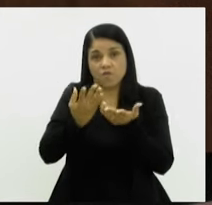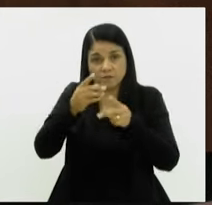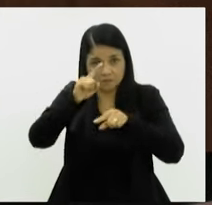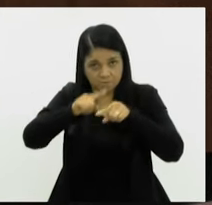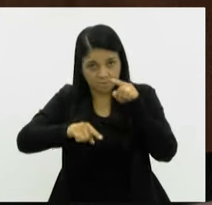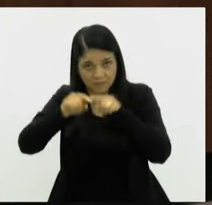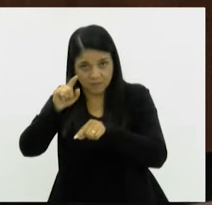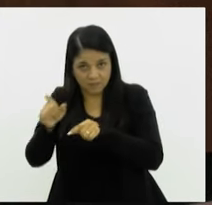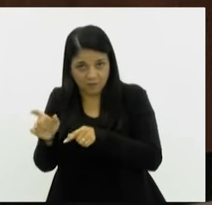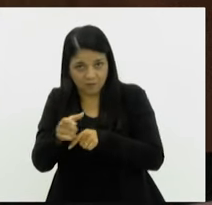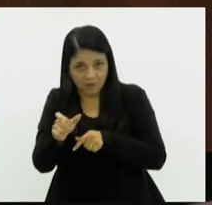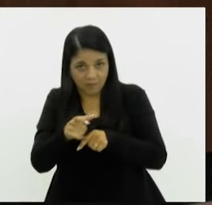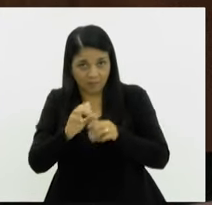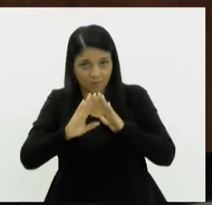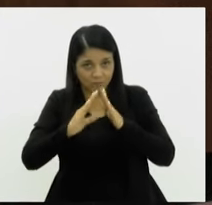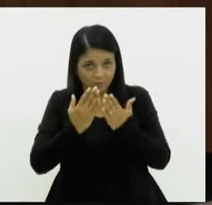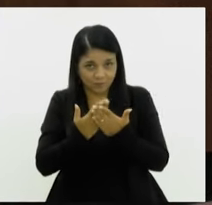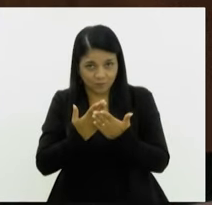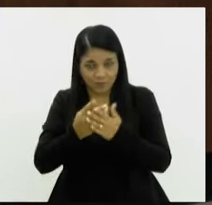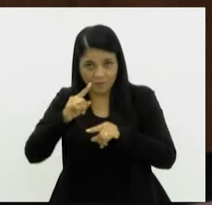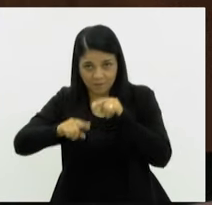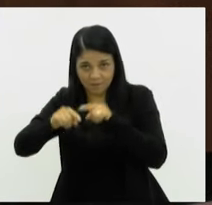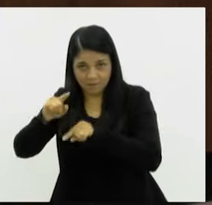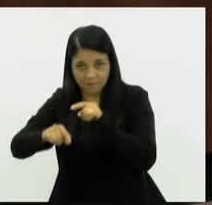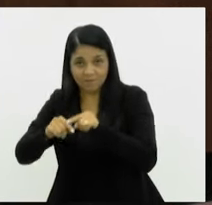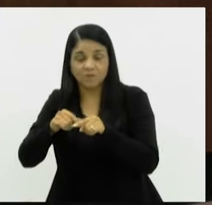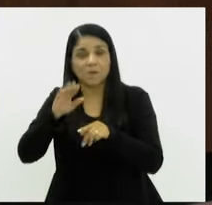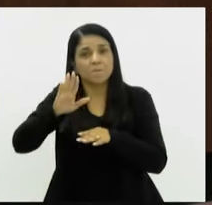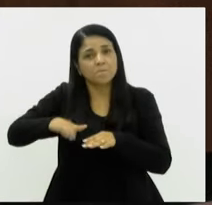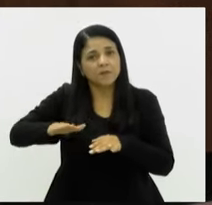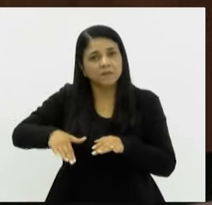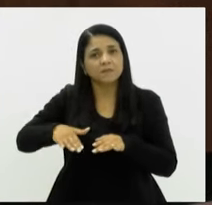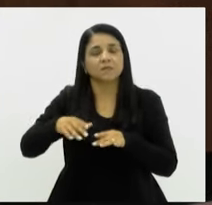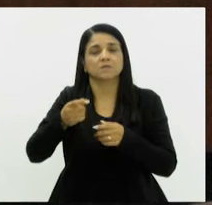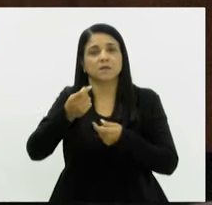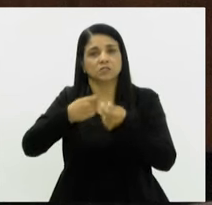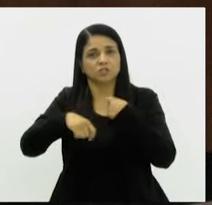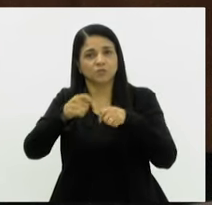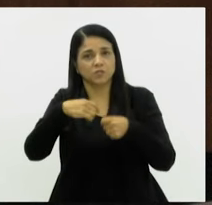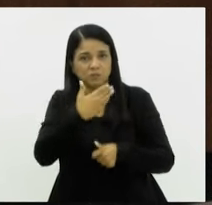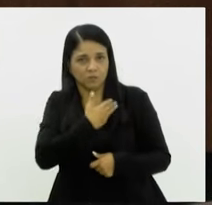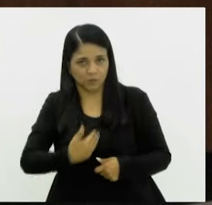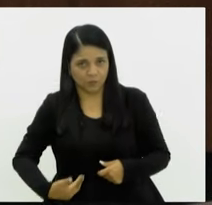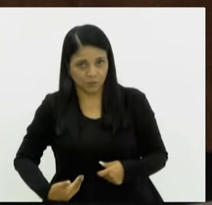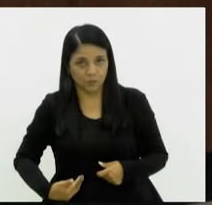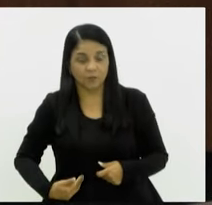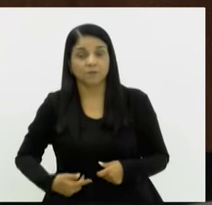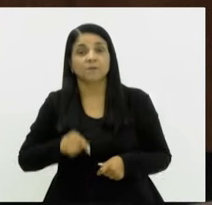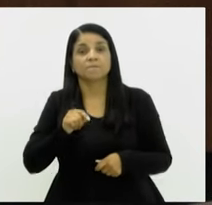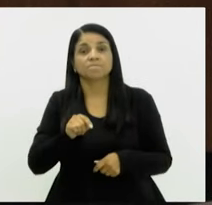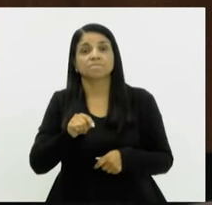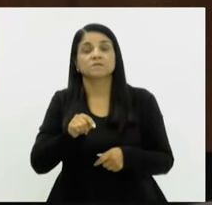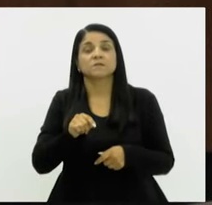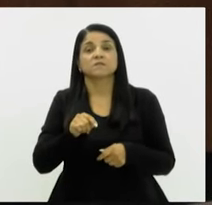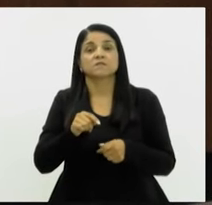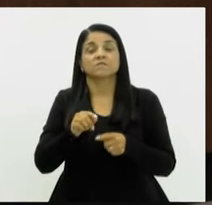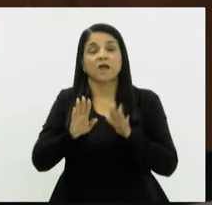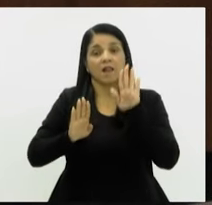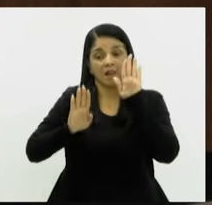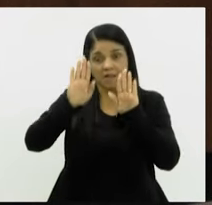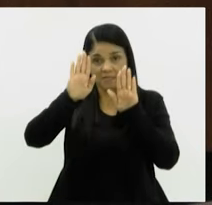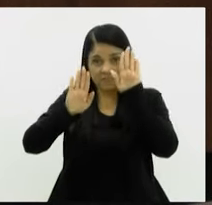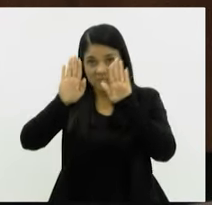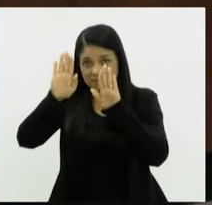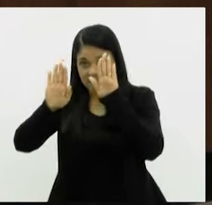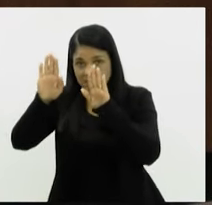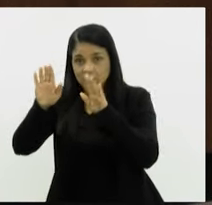Isso barateia o custo para a administração pública, porque você faz a licitação